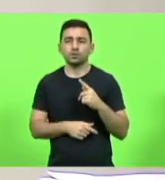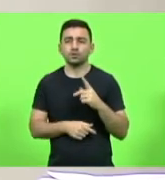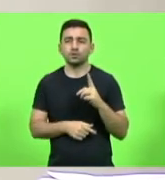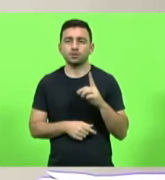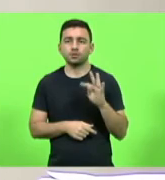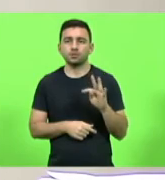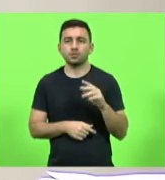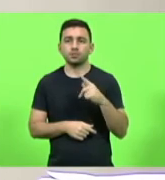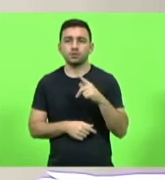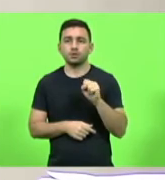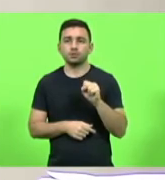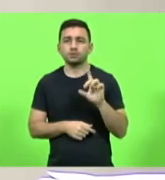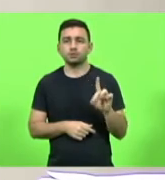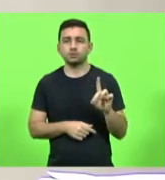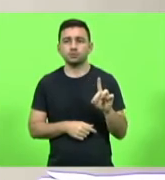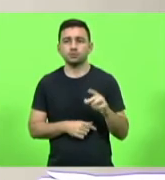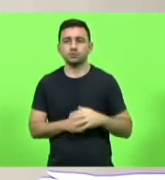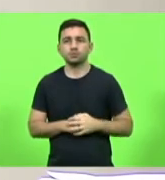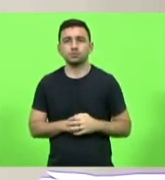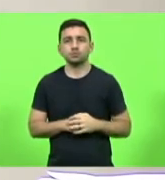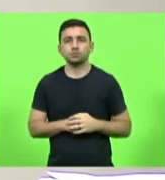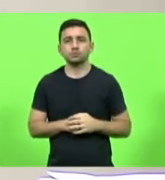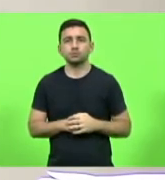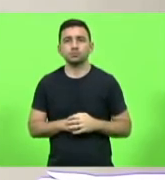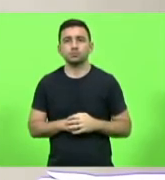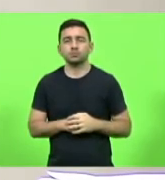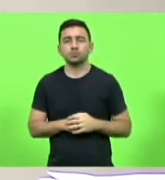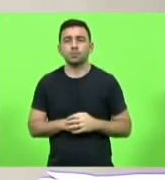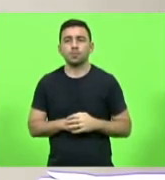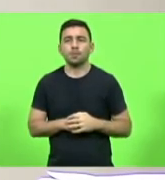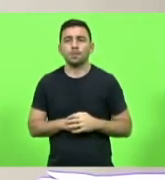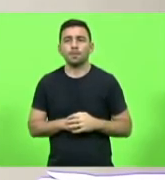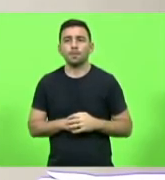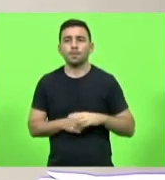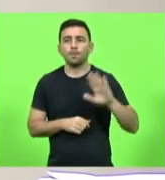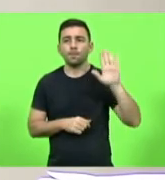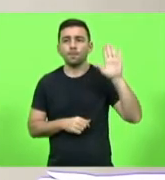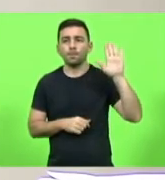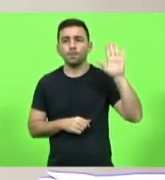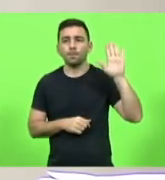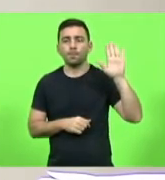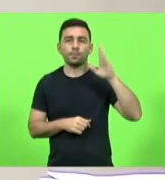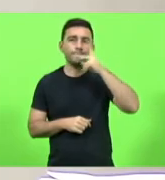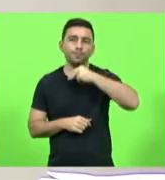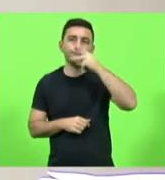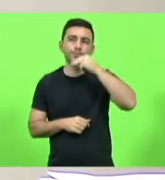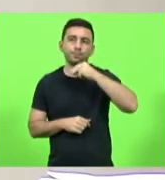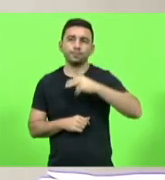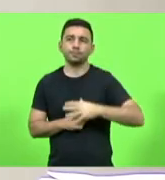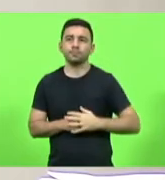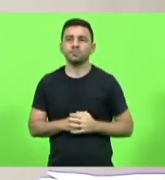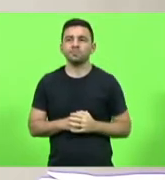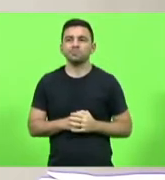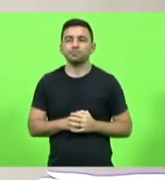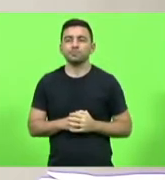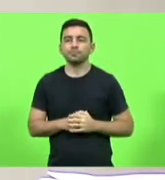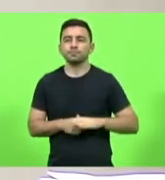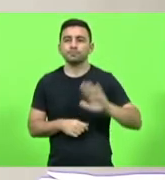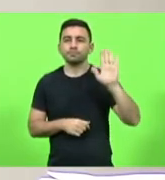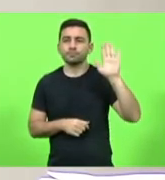PSD, B e Republicanos. Pois não, deputado Kennedy. Uma questão de ordem,